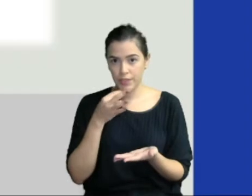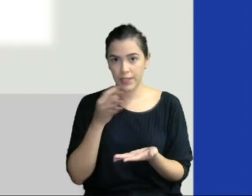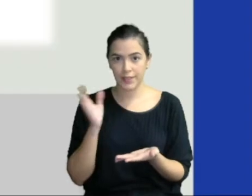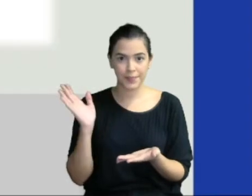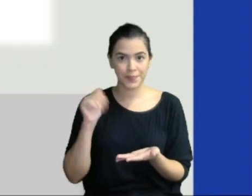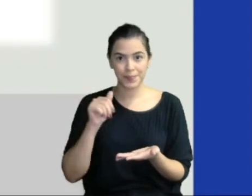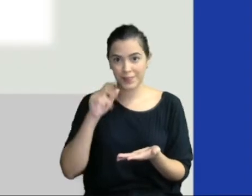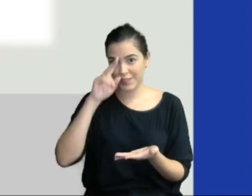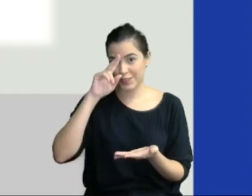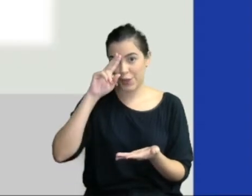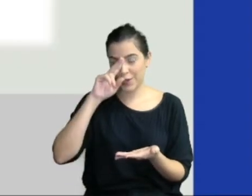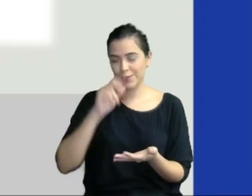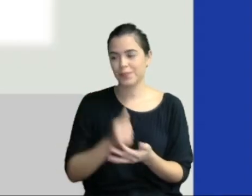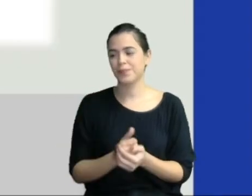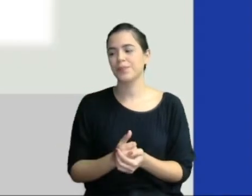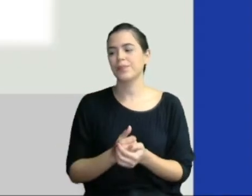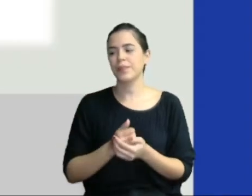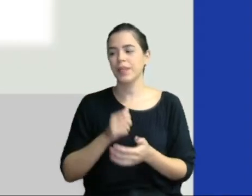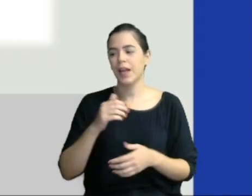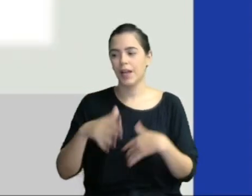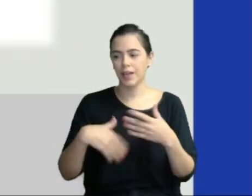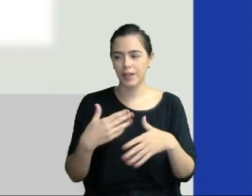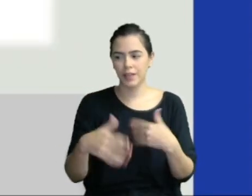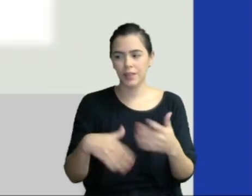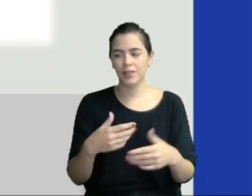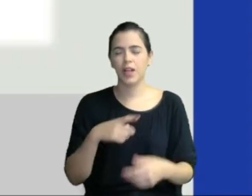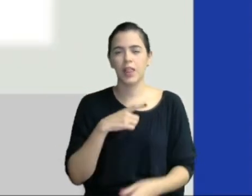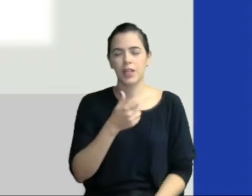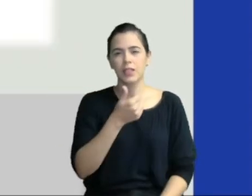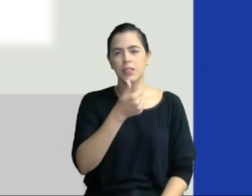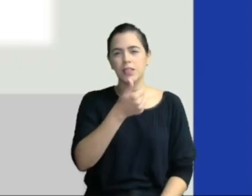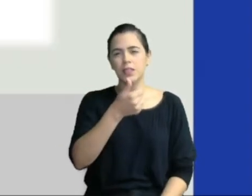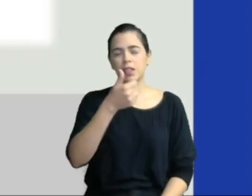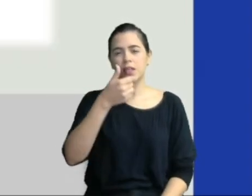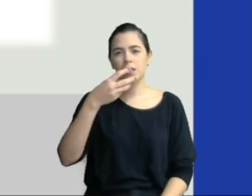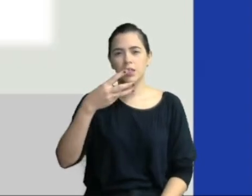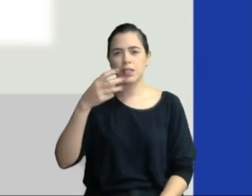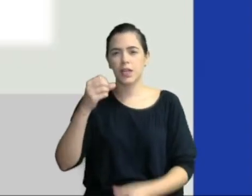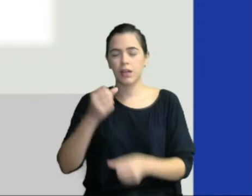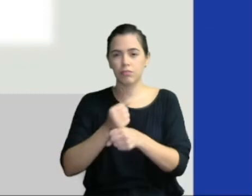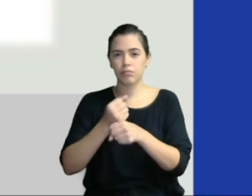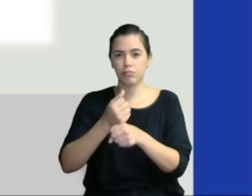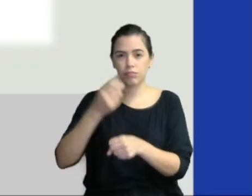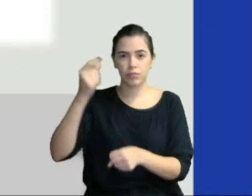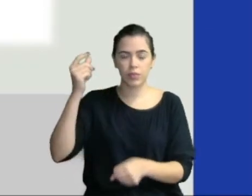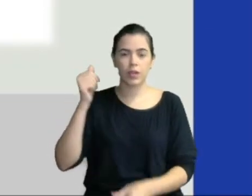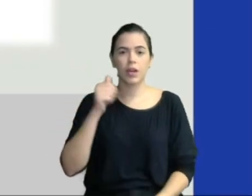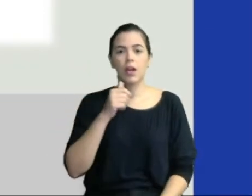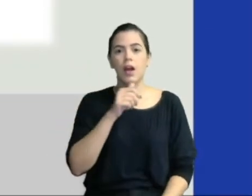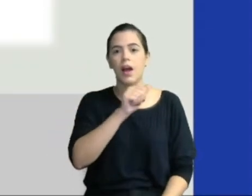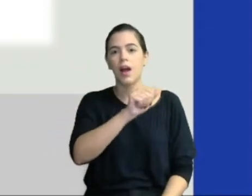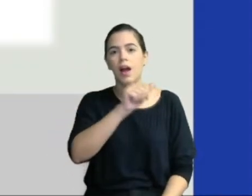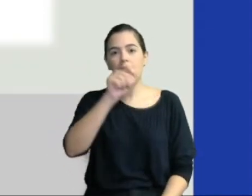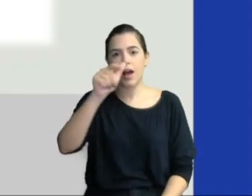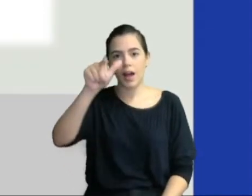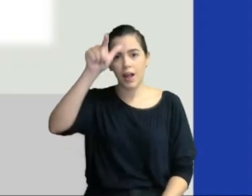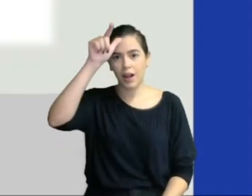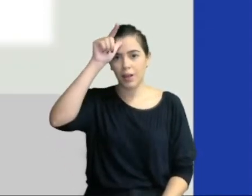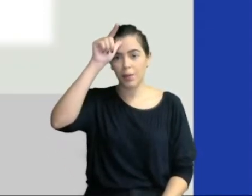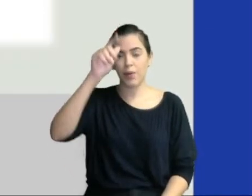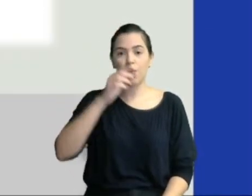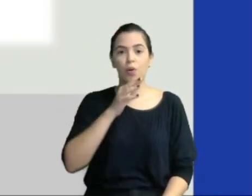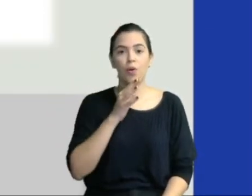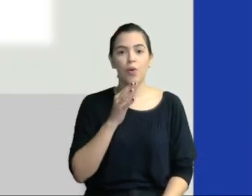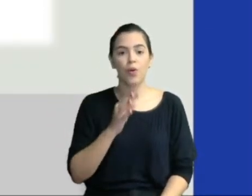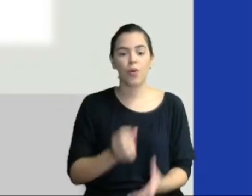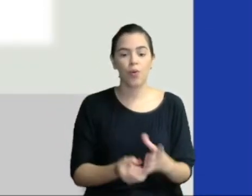dela? A evolução do automóvel tem cerca de 130 anos atrás. O alemão Carl Benz construiu um veículo